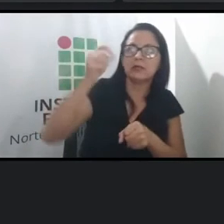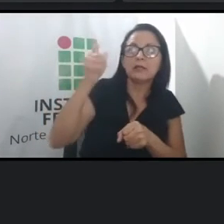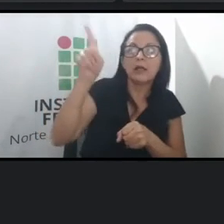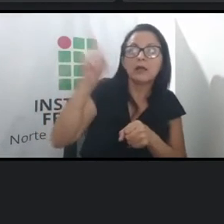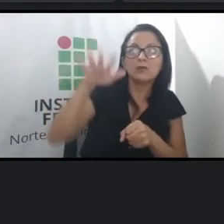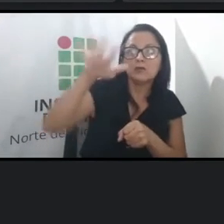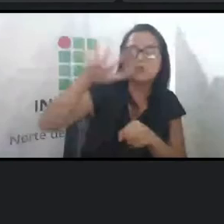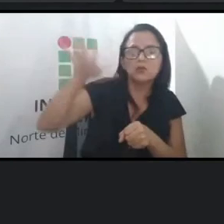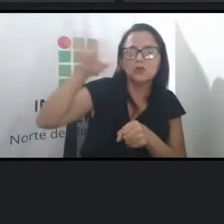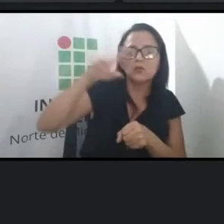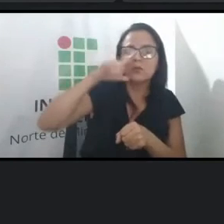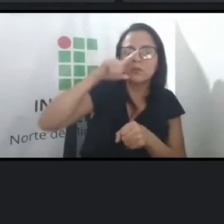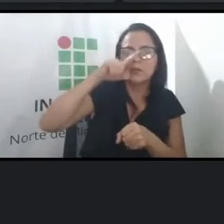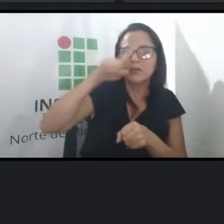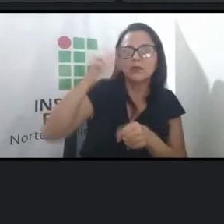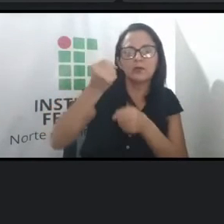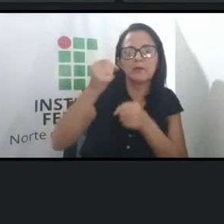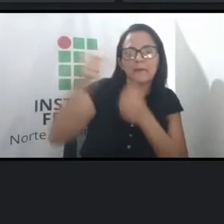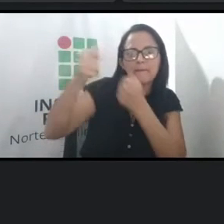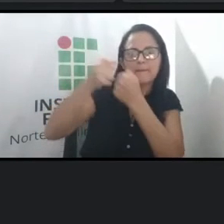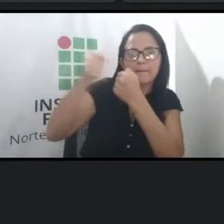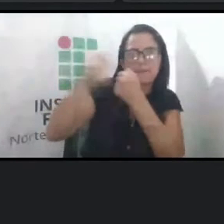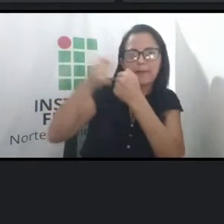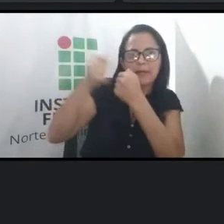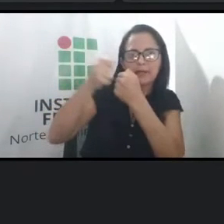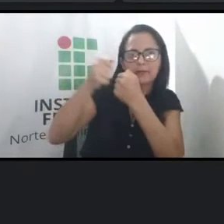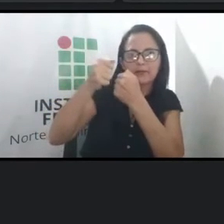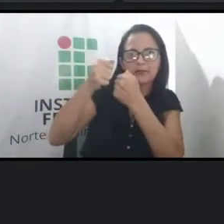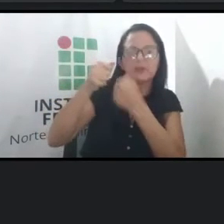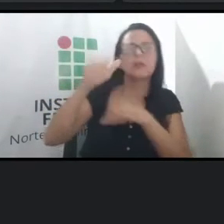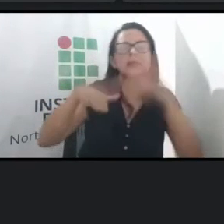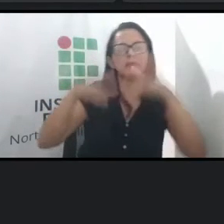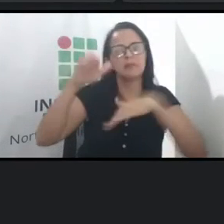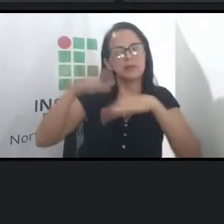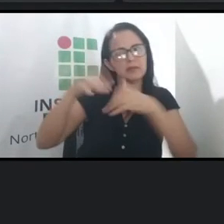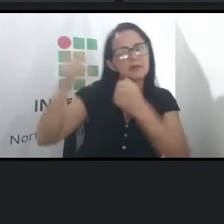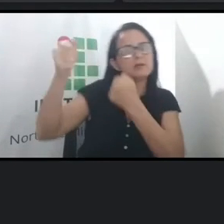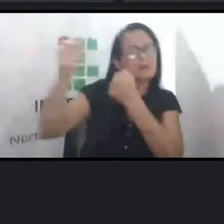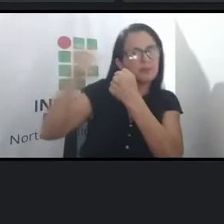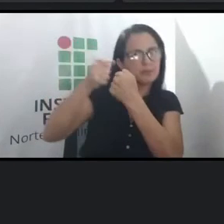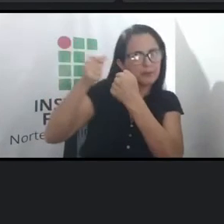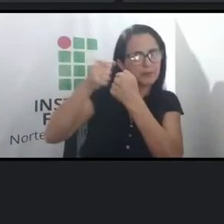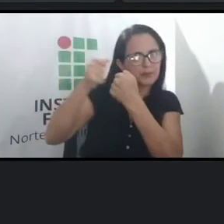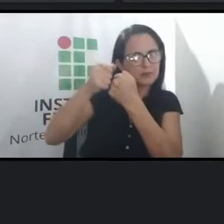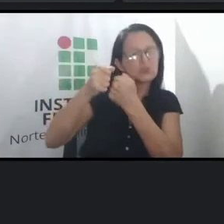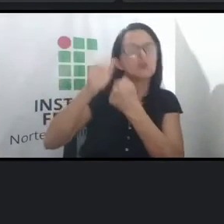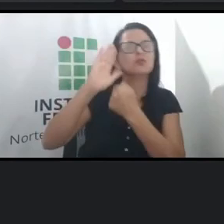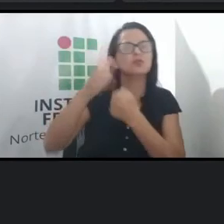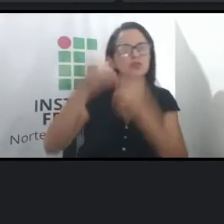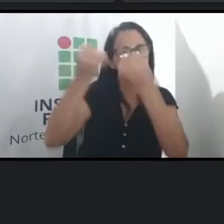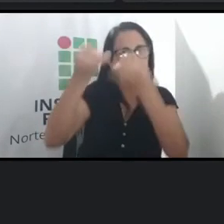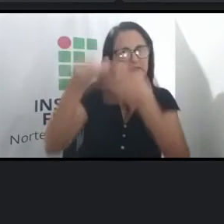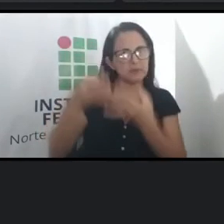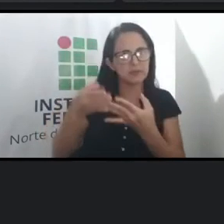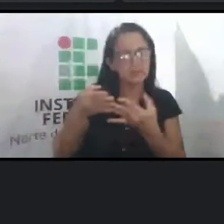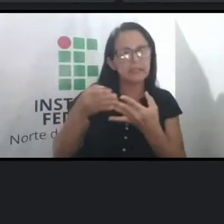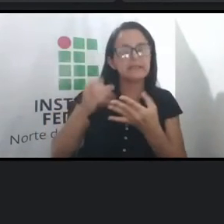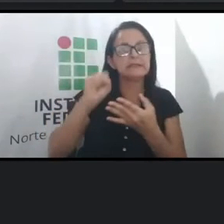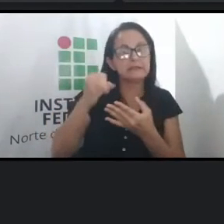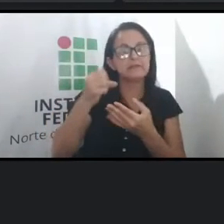risco. E dependendo da aproximação, conforme mencionado anteriormente, se for 13,8